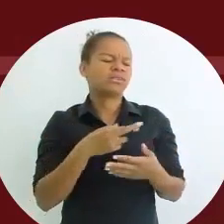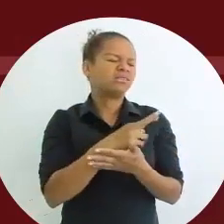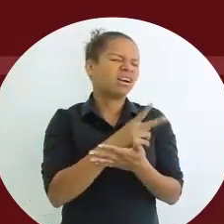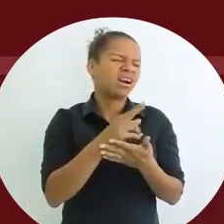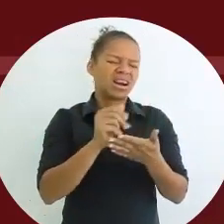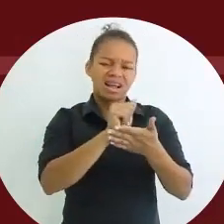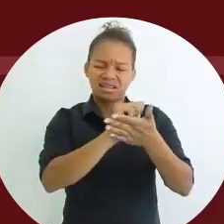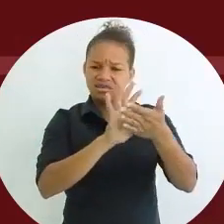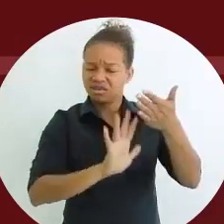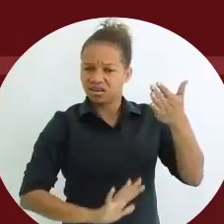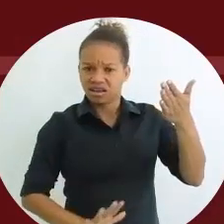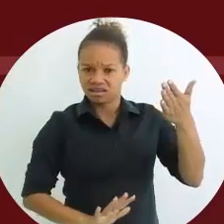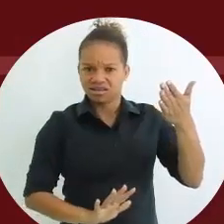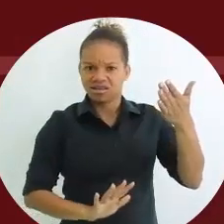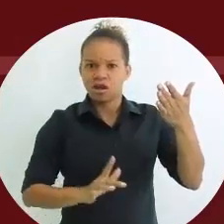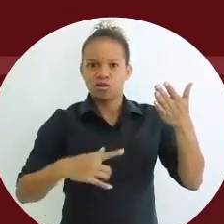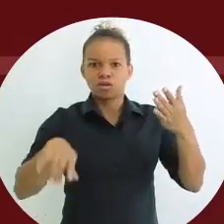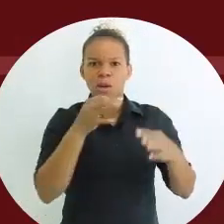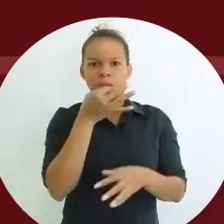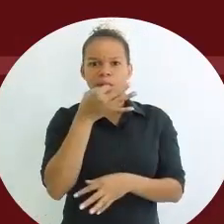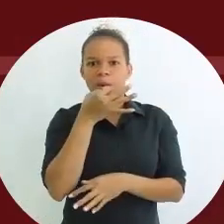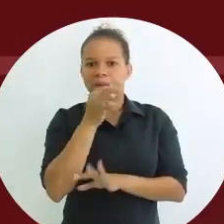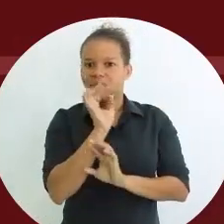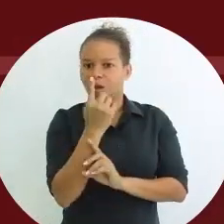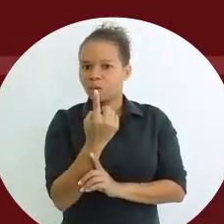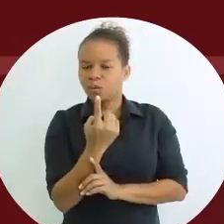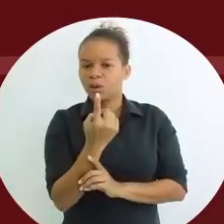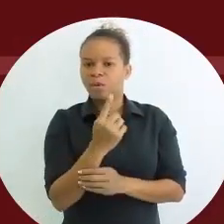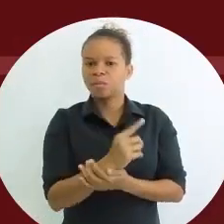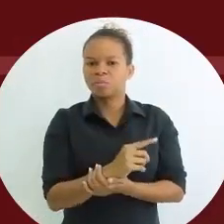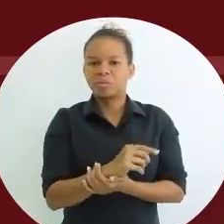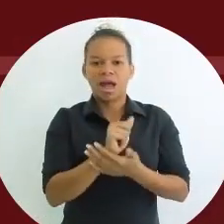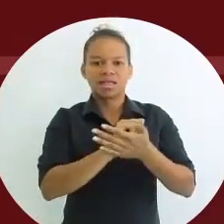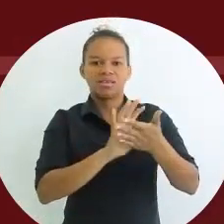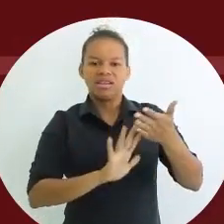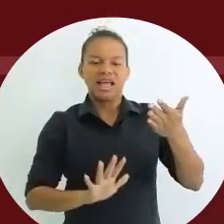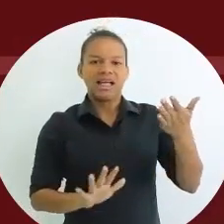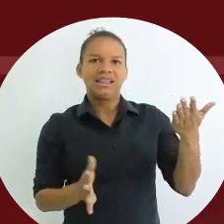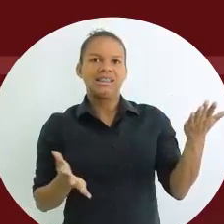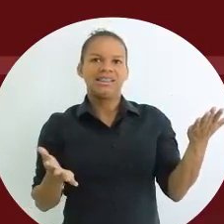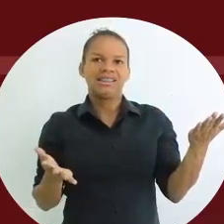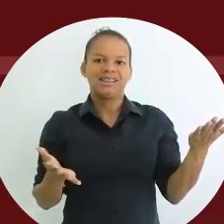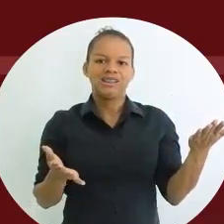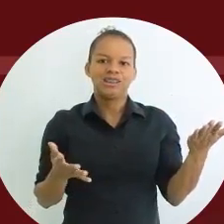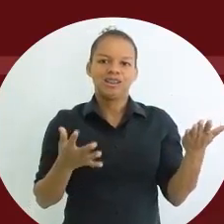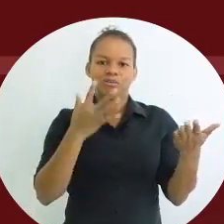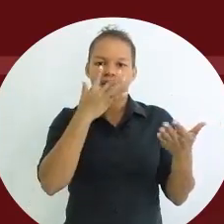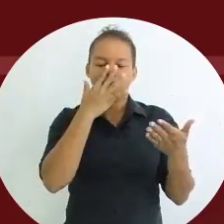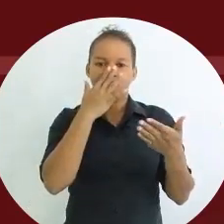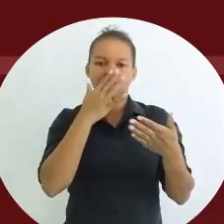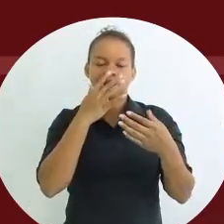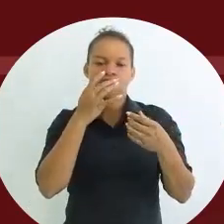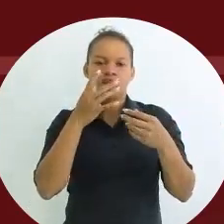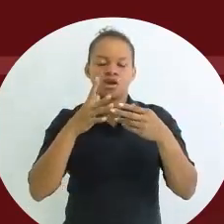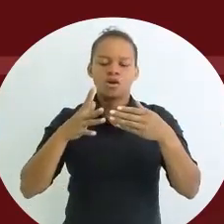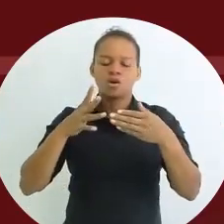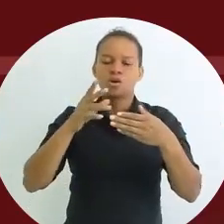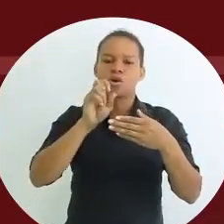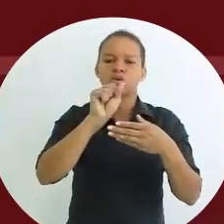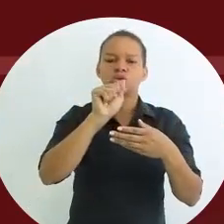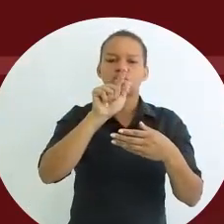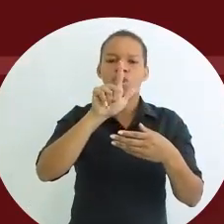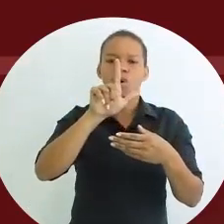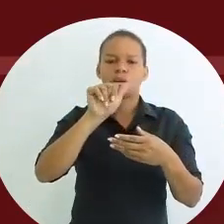várias atividades. Então, só para citar algumas, a atividade de corte e solda em